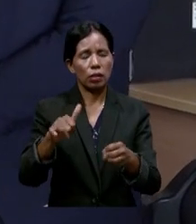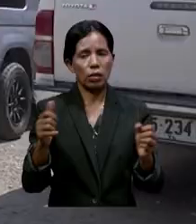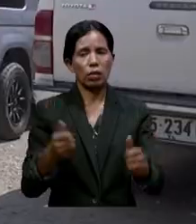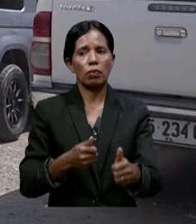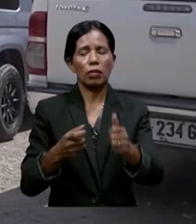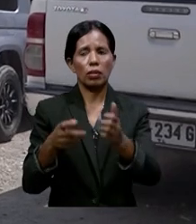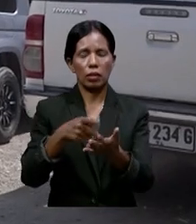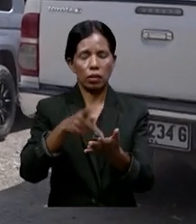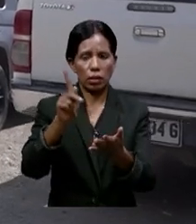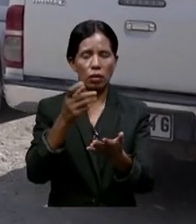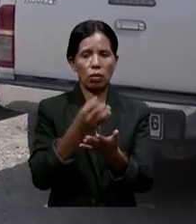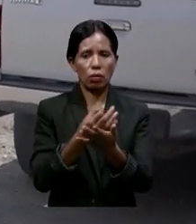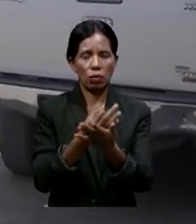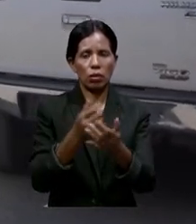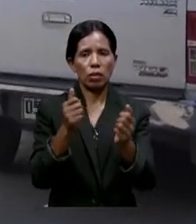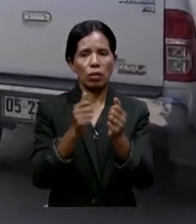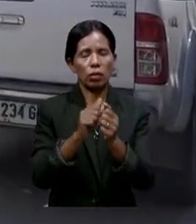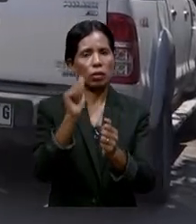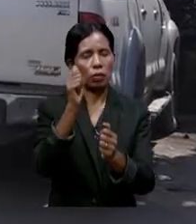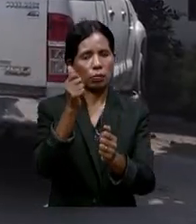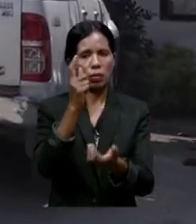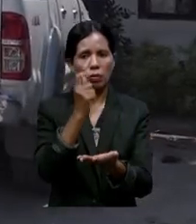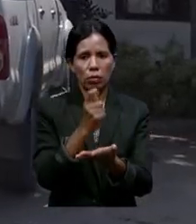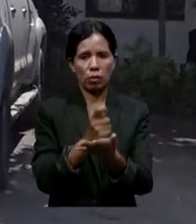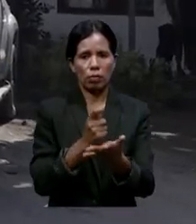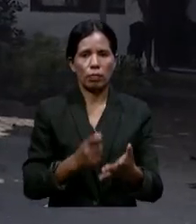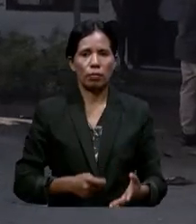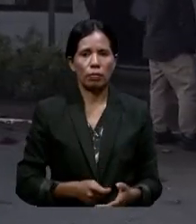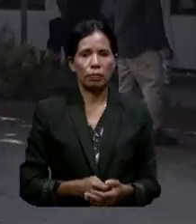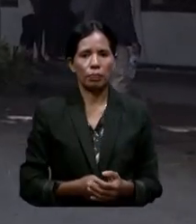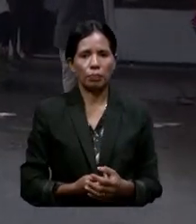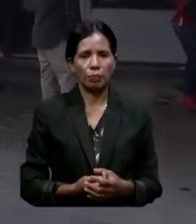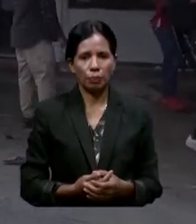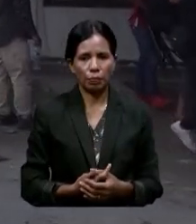aplica coima ho montante osan rihun sanulo. João Carlos Tomás Soares, GMN.